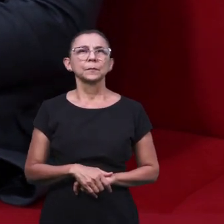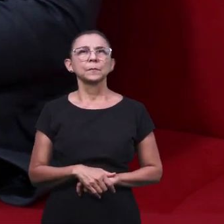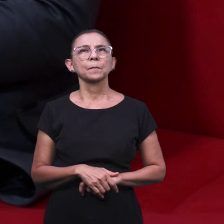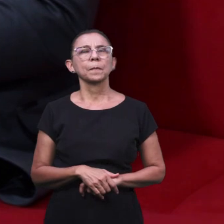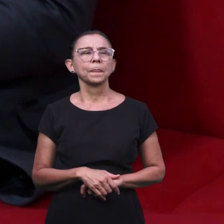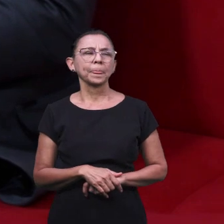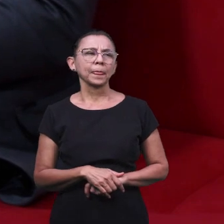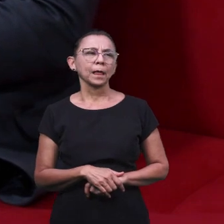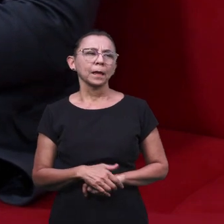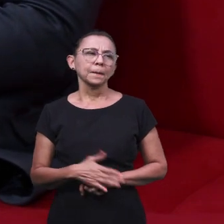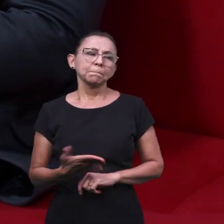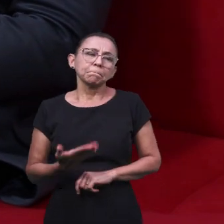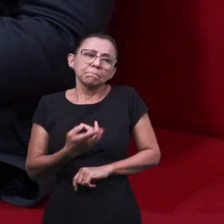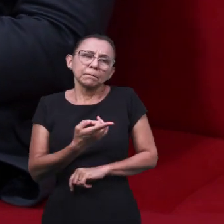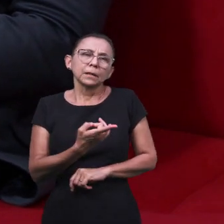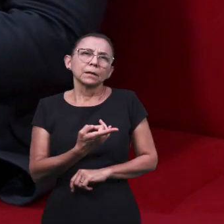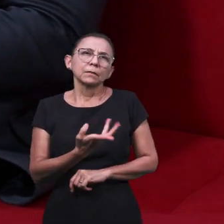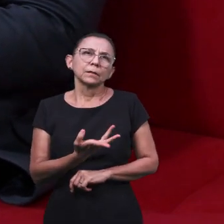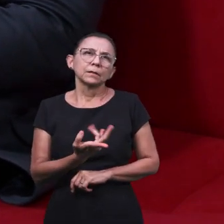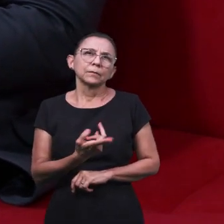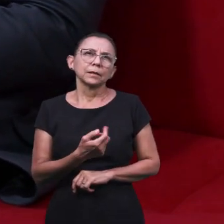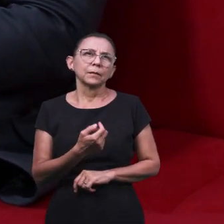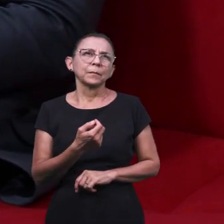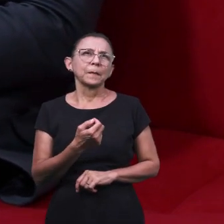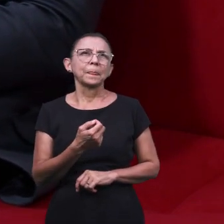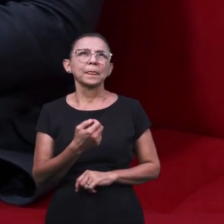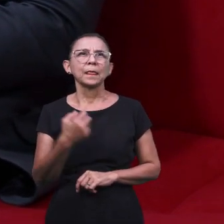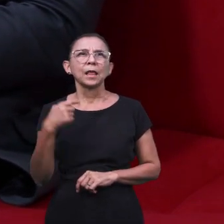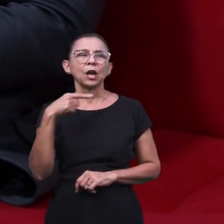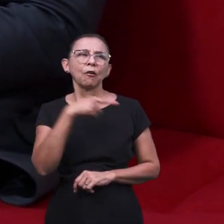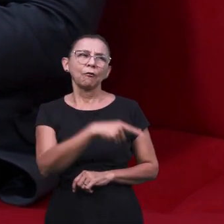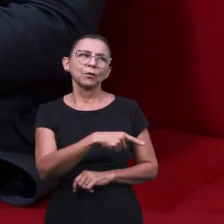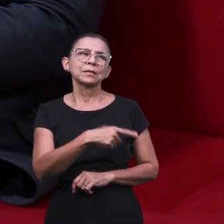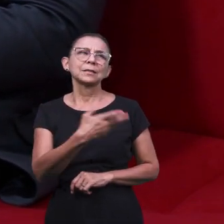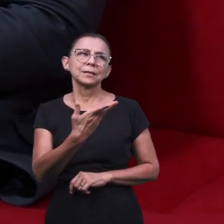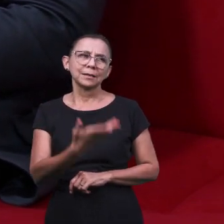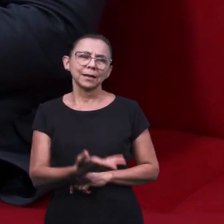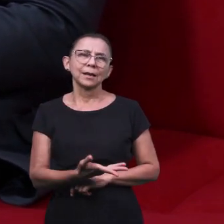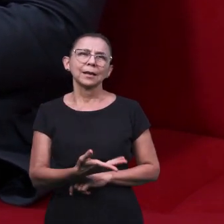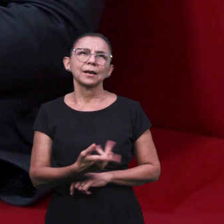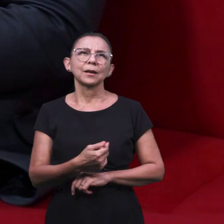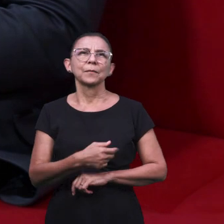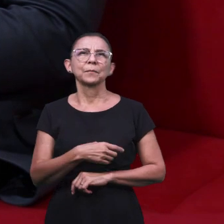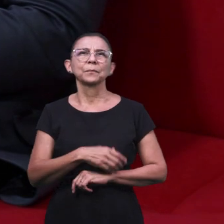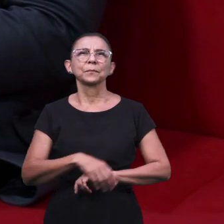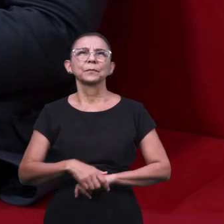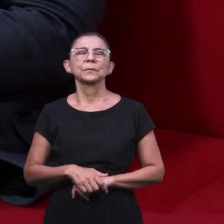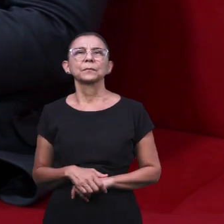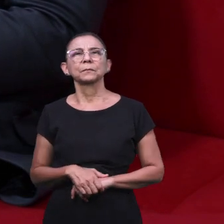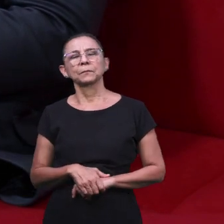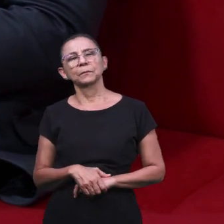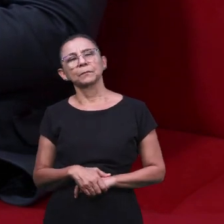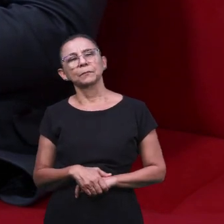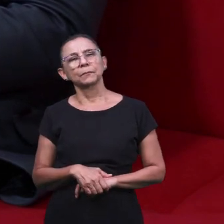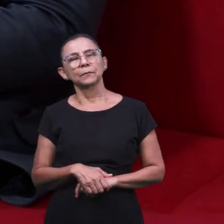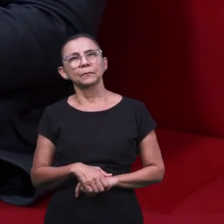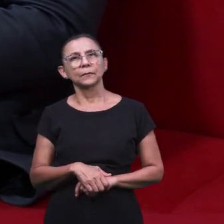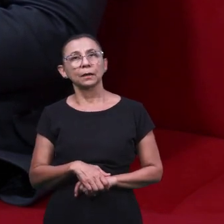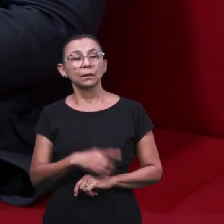ora eu te chamo de você, pode chamar, ora eu te chamo de senhora. Você mesmo, tem importância. Dentre os trabalhos que você já realizou com a